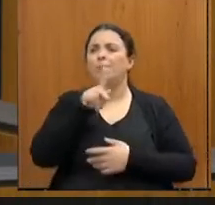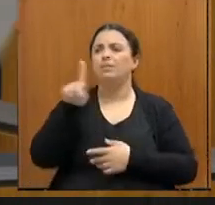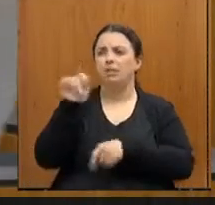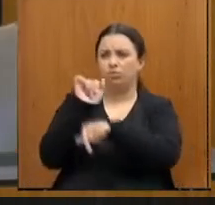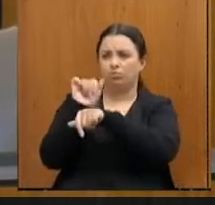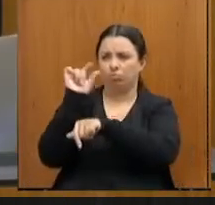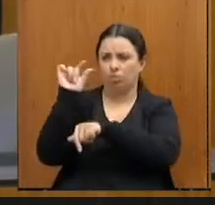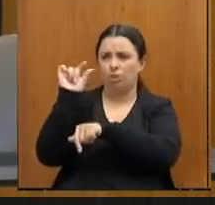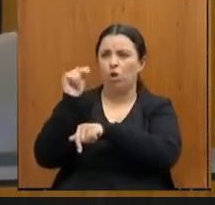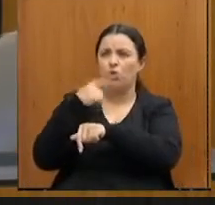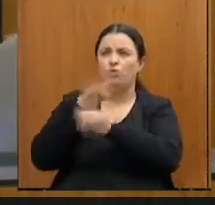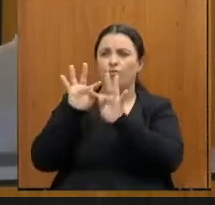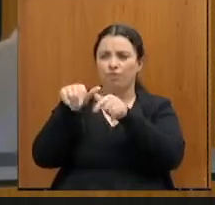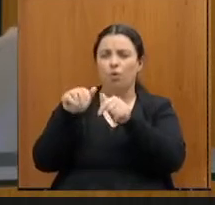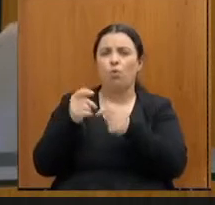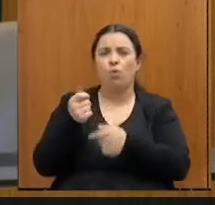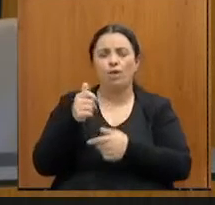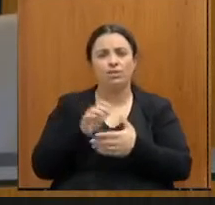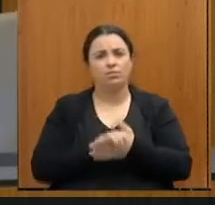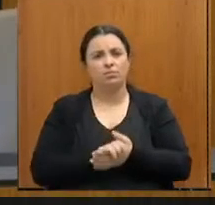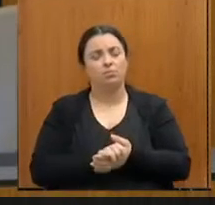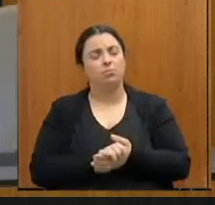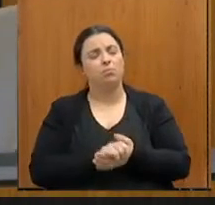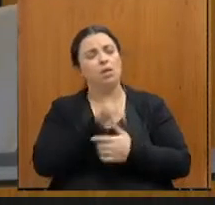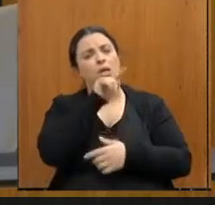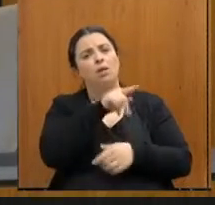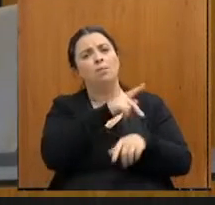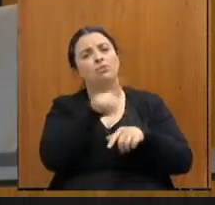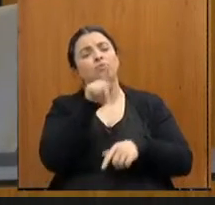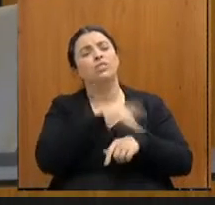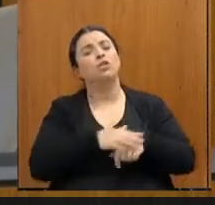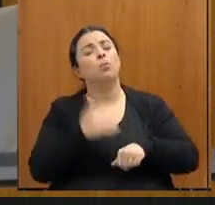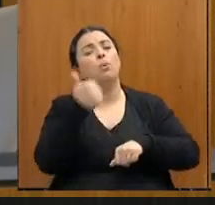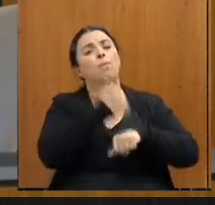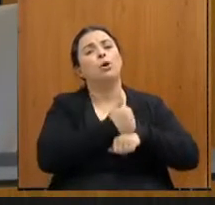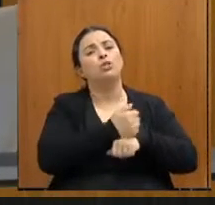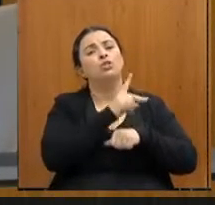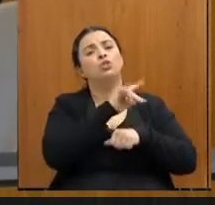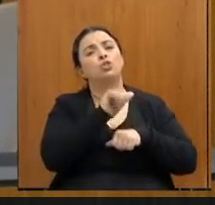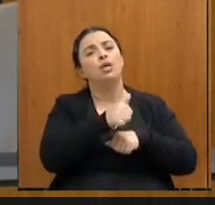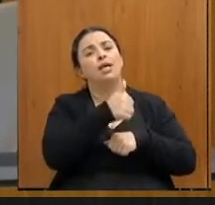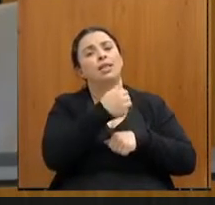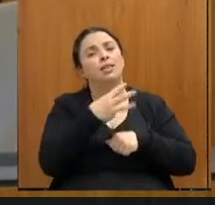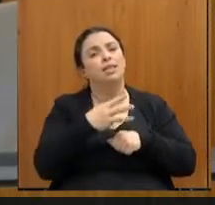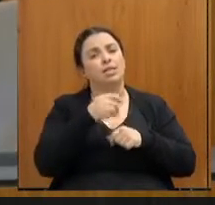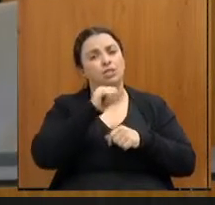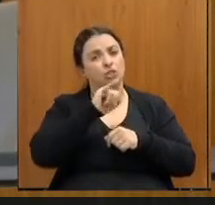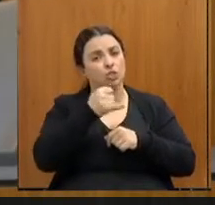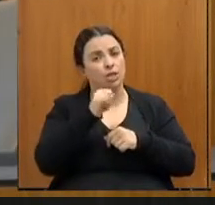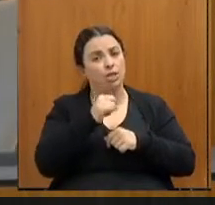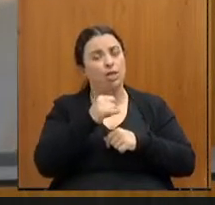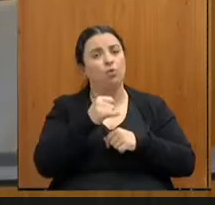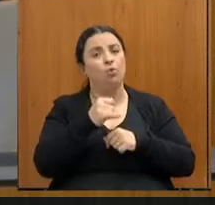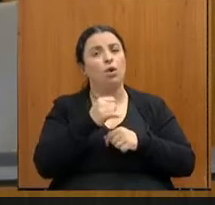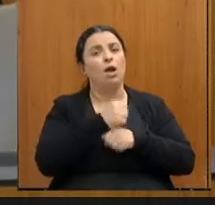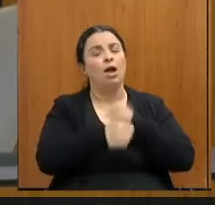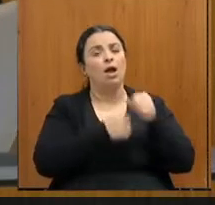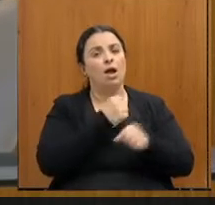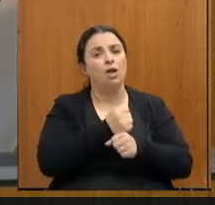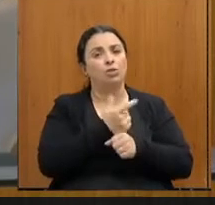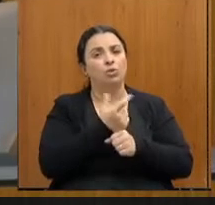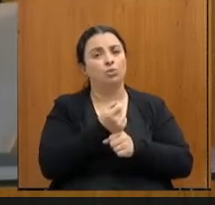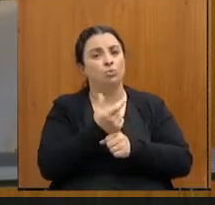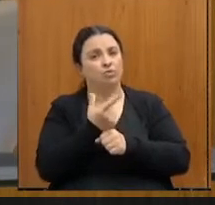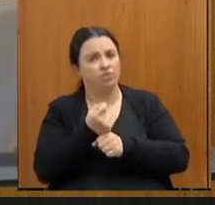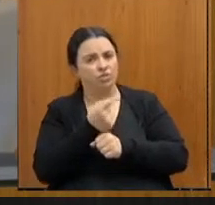é presidente Oi como posso ir no dia treze de Janeiro de 2020 aí você vai me